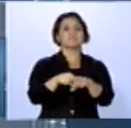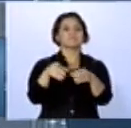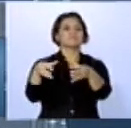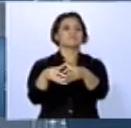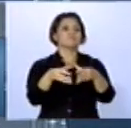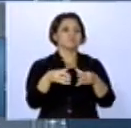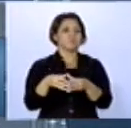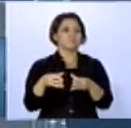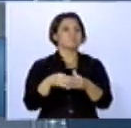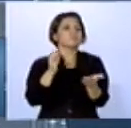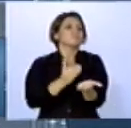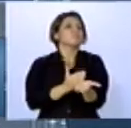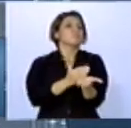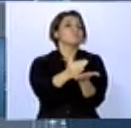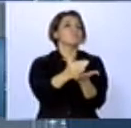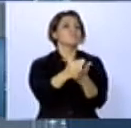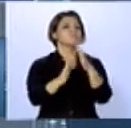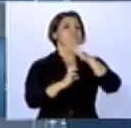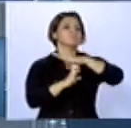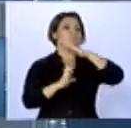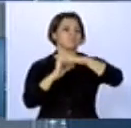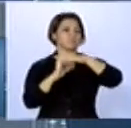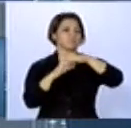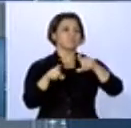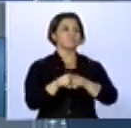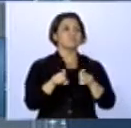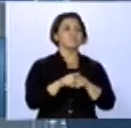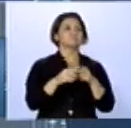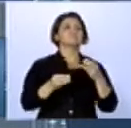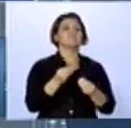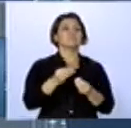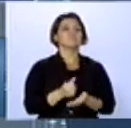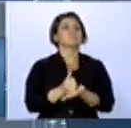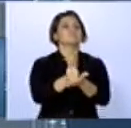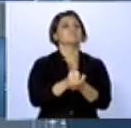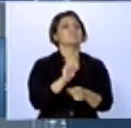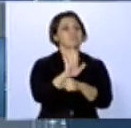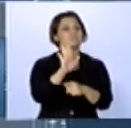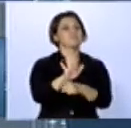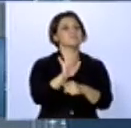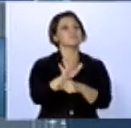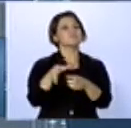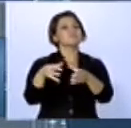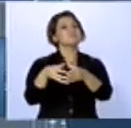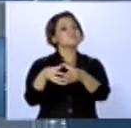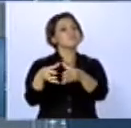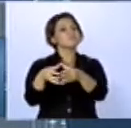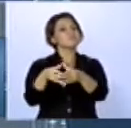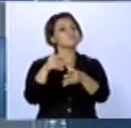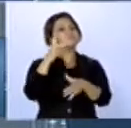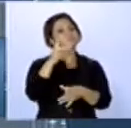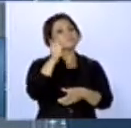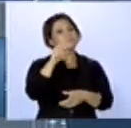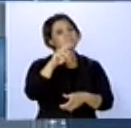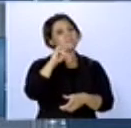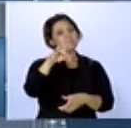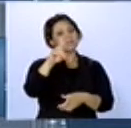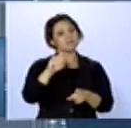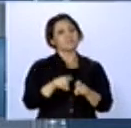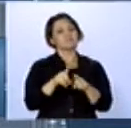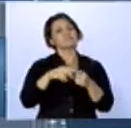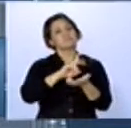das origens das empresas mas a outro outro braço que te dá suporte ao partido também é uma forma de intervir e existe uma série de questões